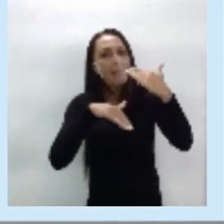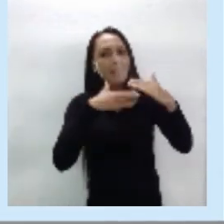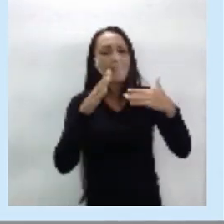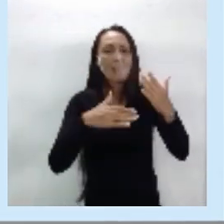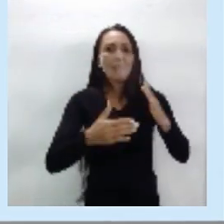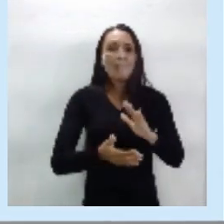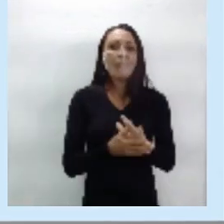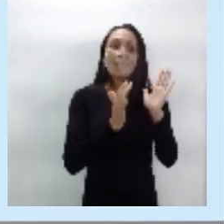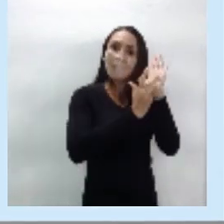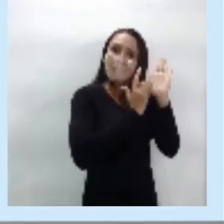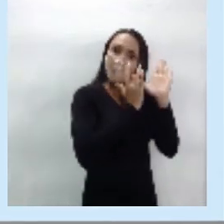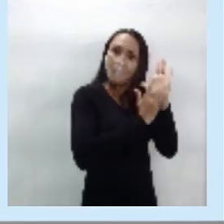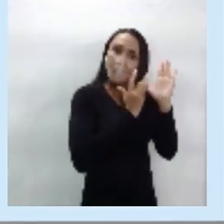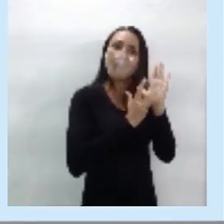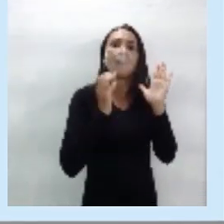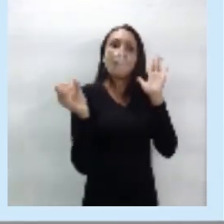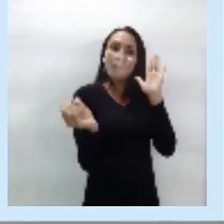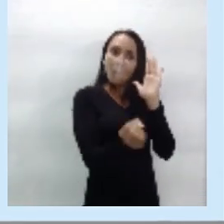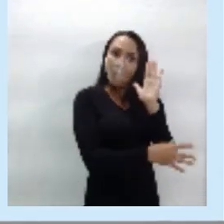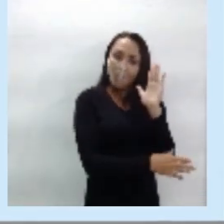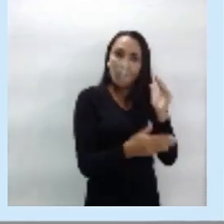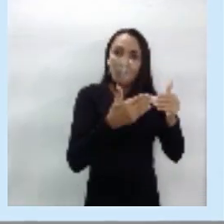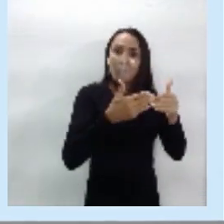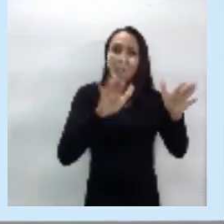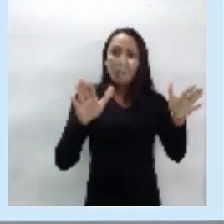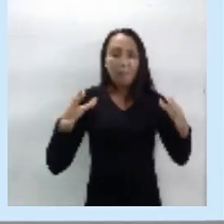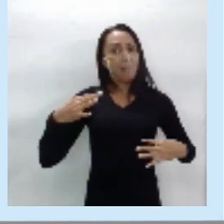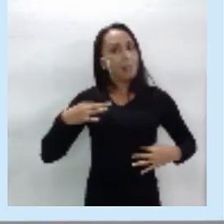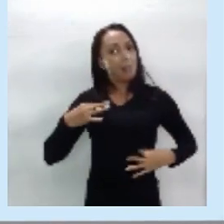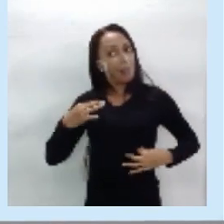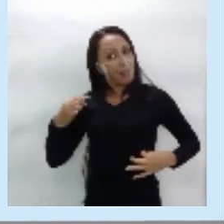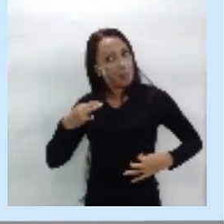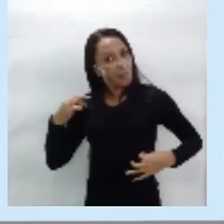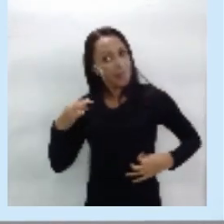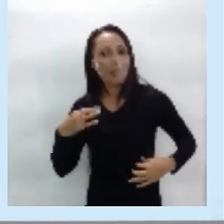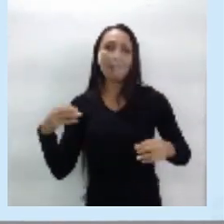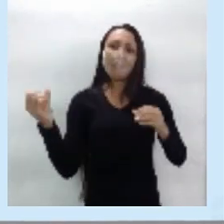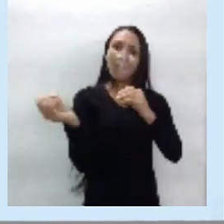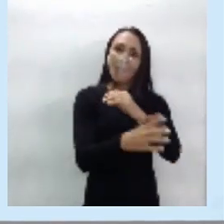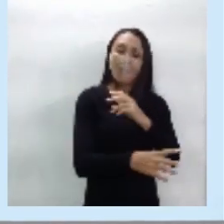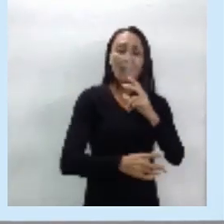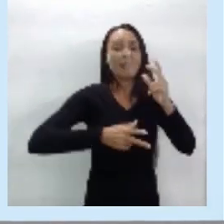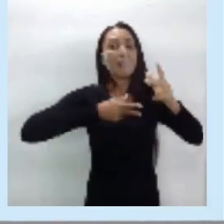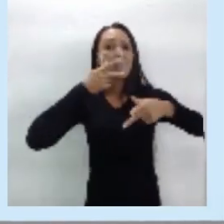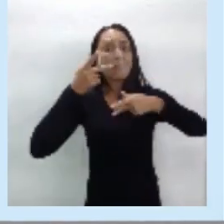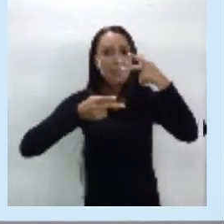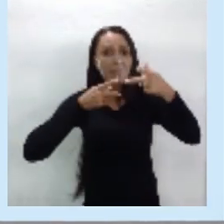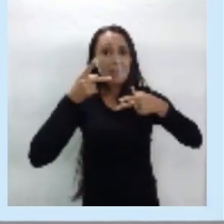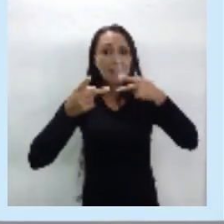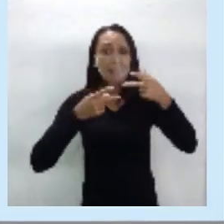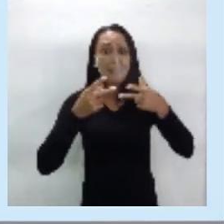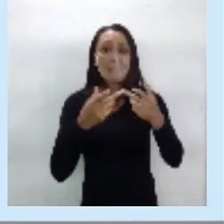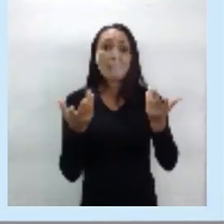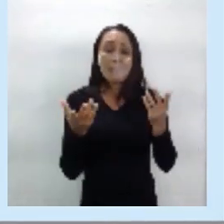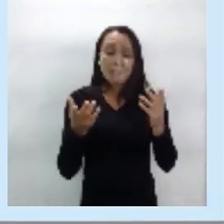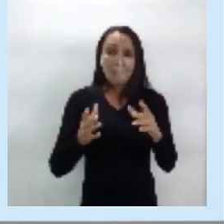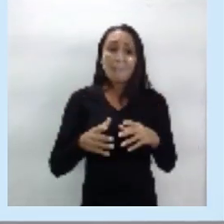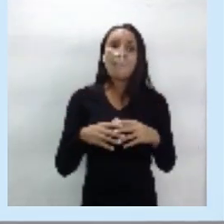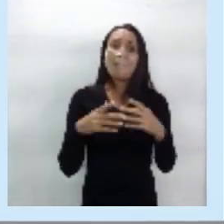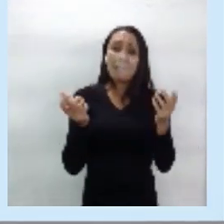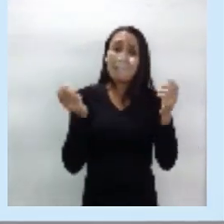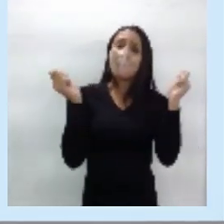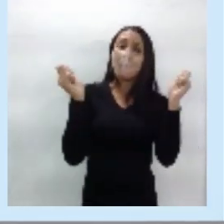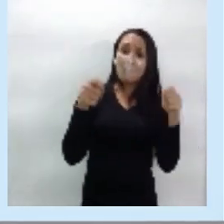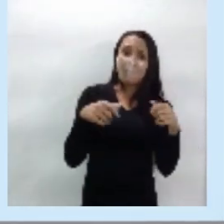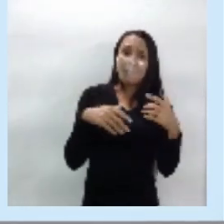lança um celular novo, todo ano lança uma camisa nova. Isso que eu estou falando de forma por cima, né? Porque a gente sabe